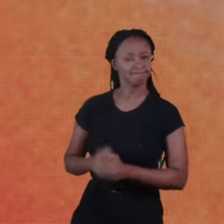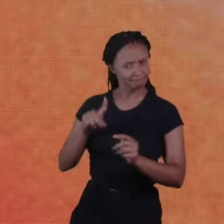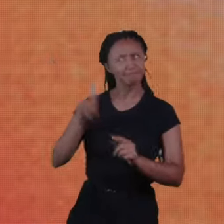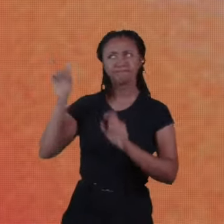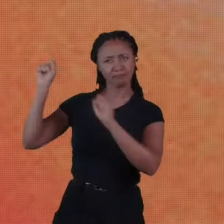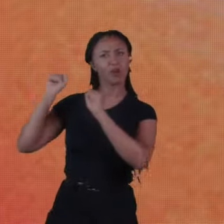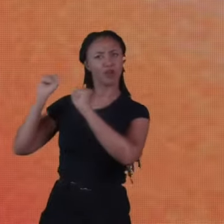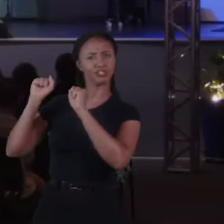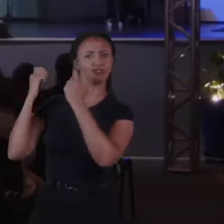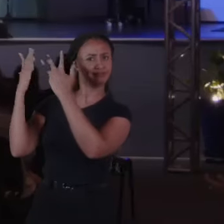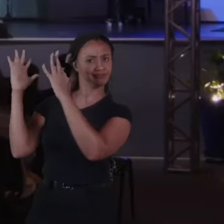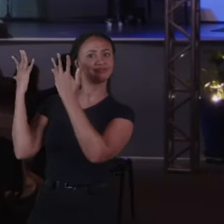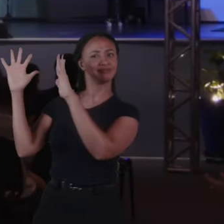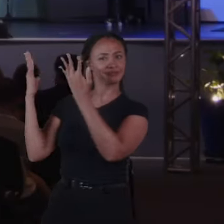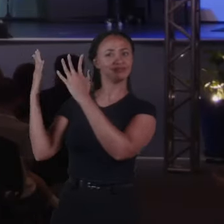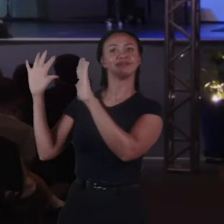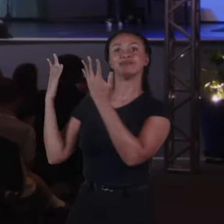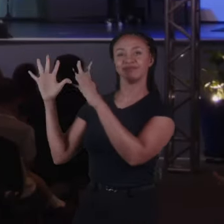Pode aplaudir o Senhor.